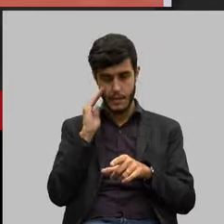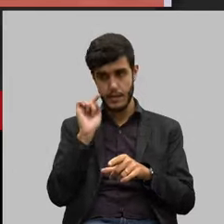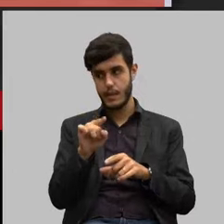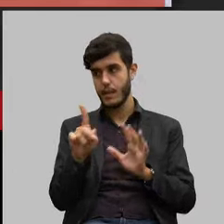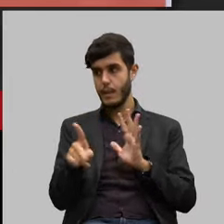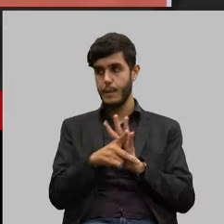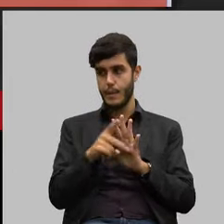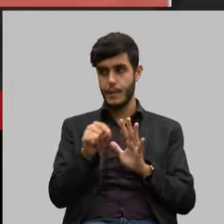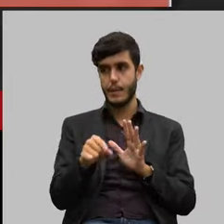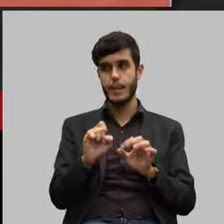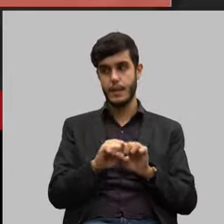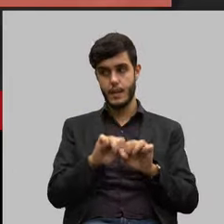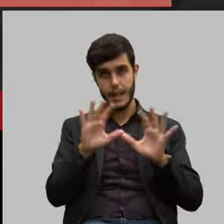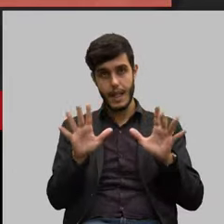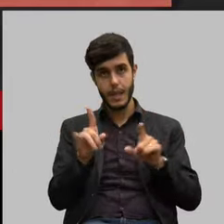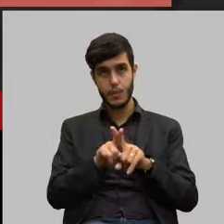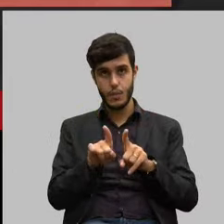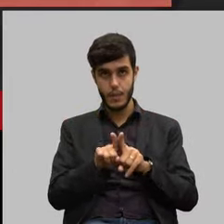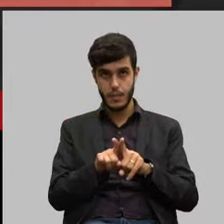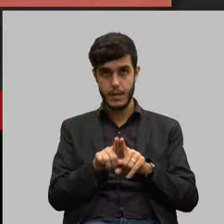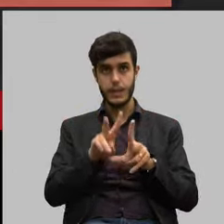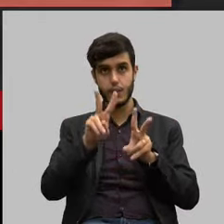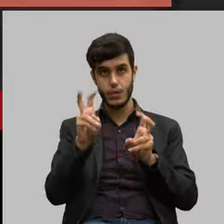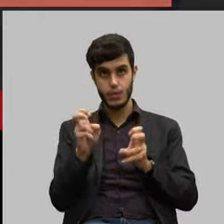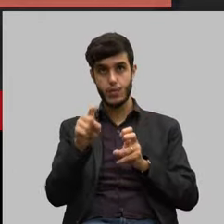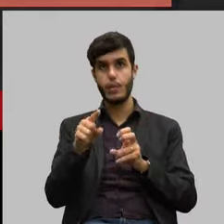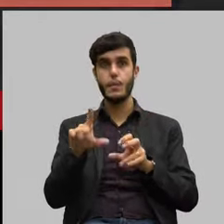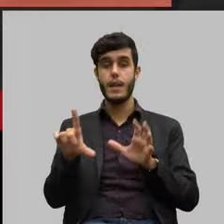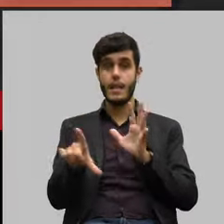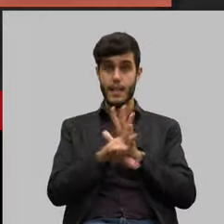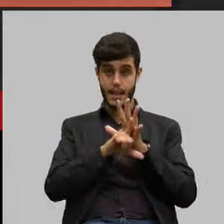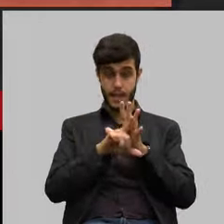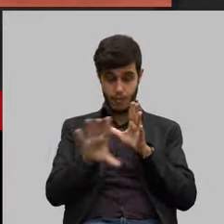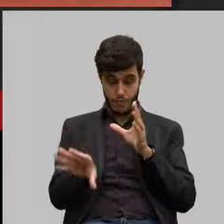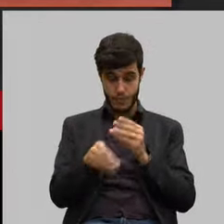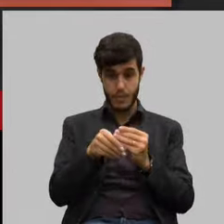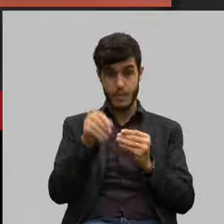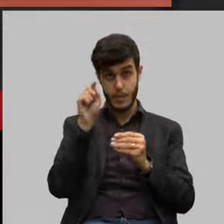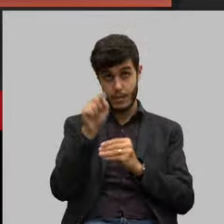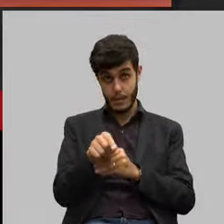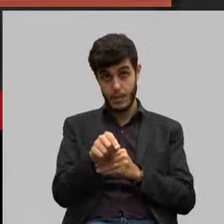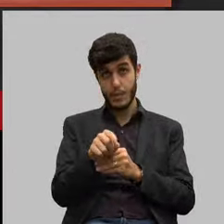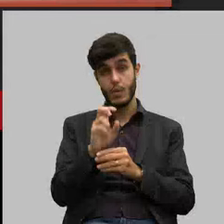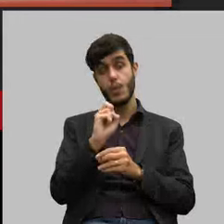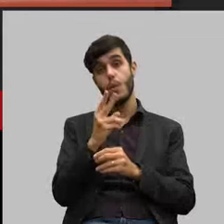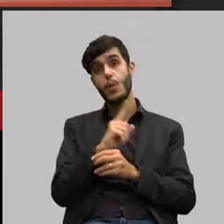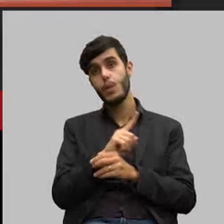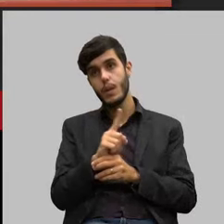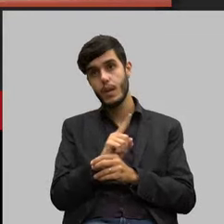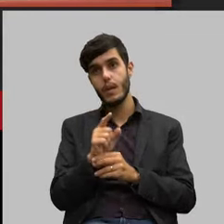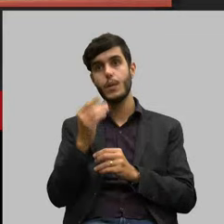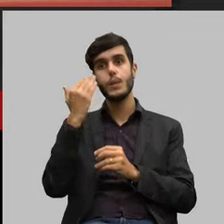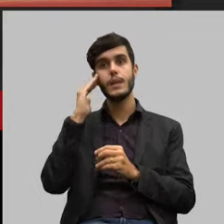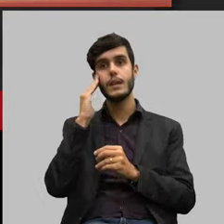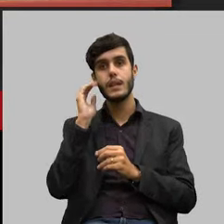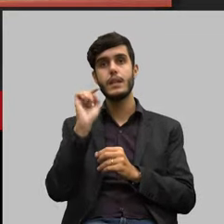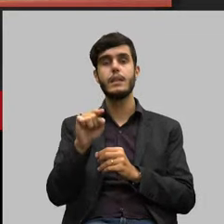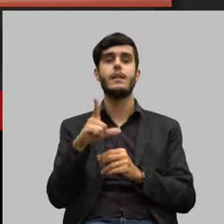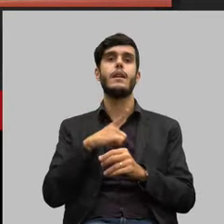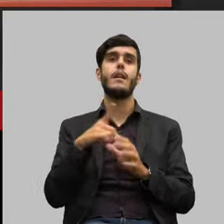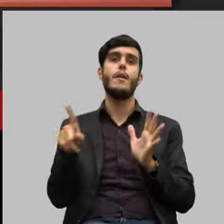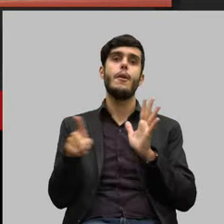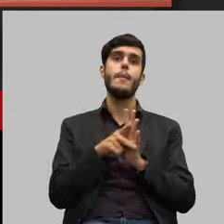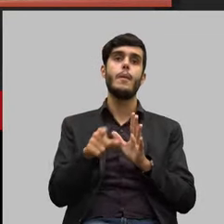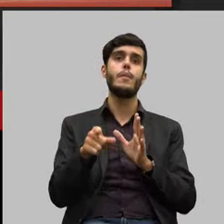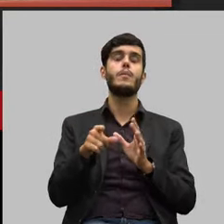essa essa clareza sobre a lei complementar a discussão né se é uma lei complementar ou não o entendimento da nossa assessoria jurídica é de que a